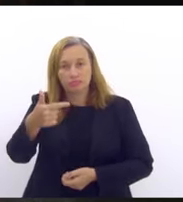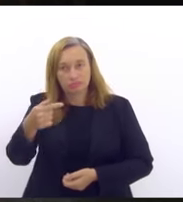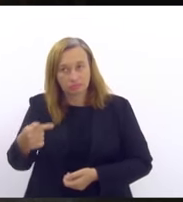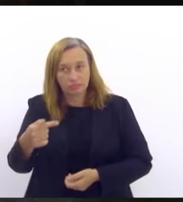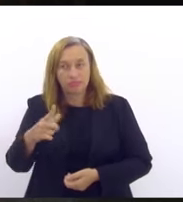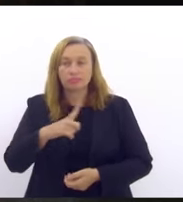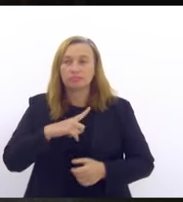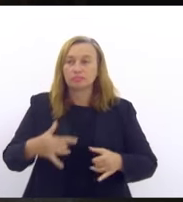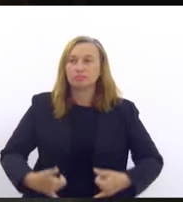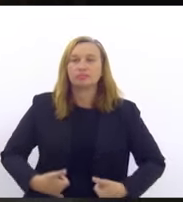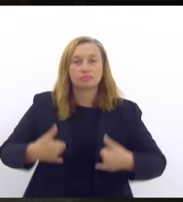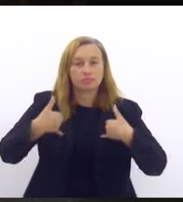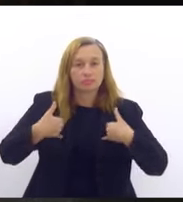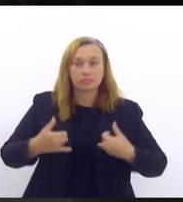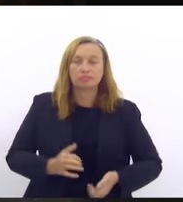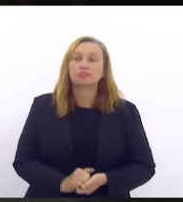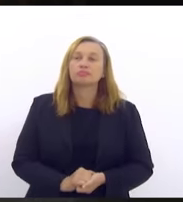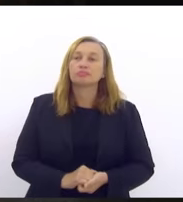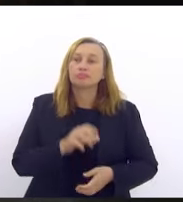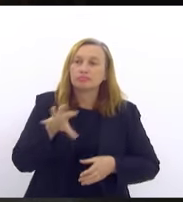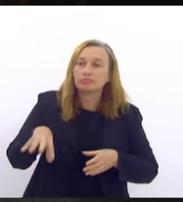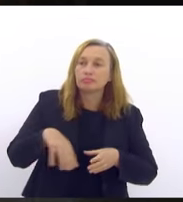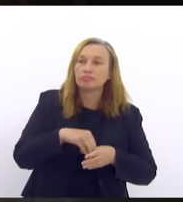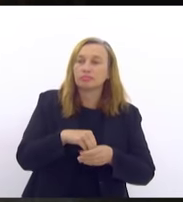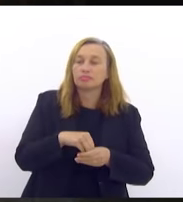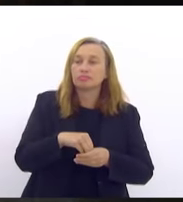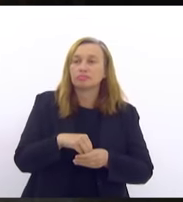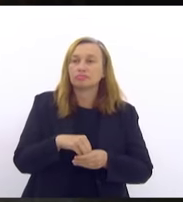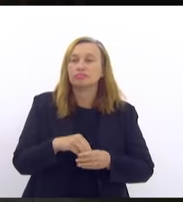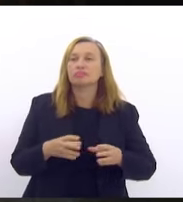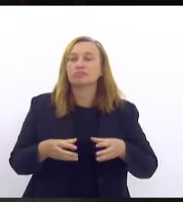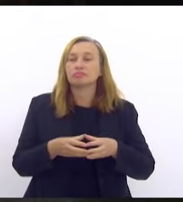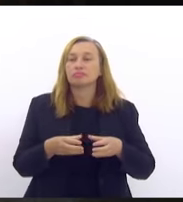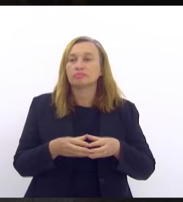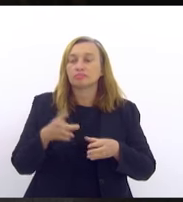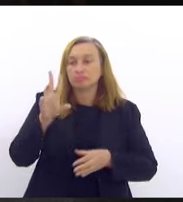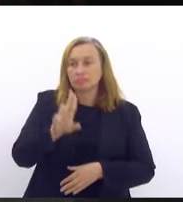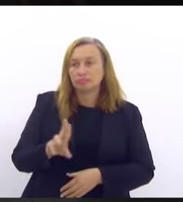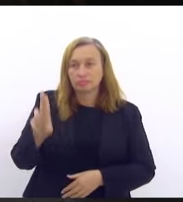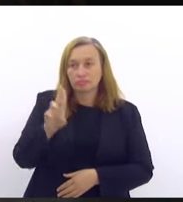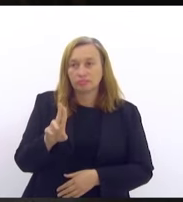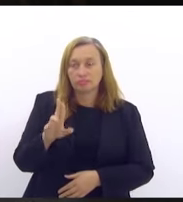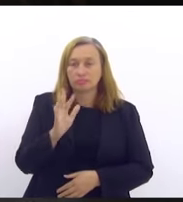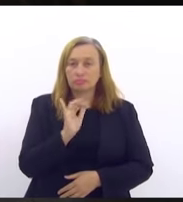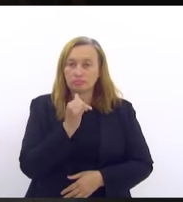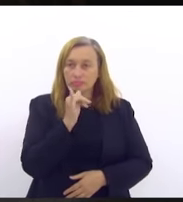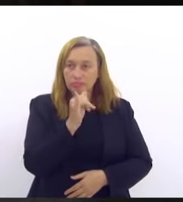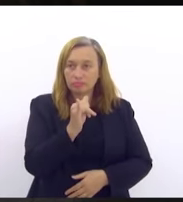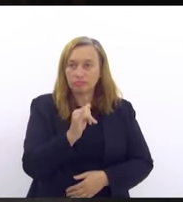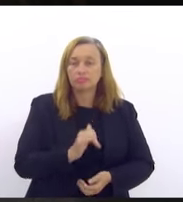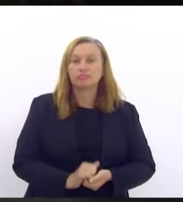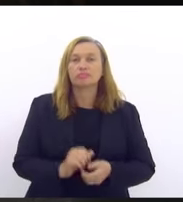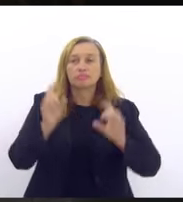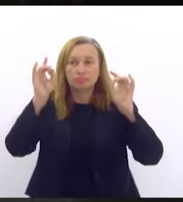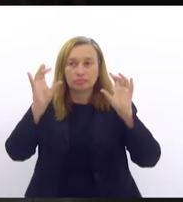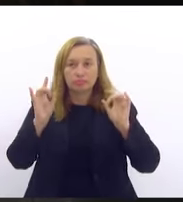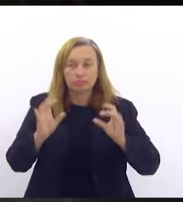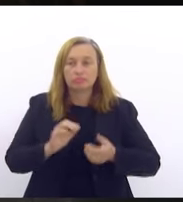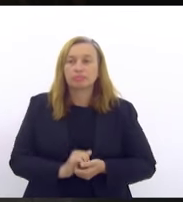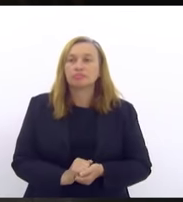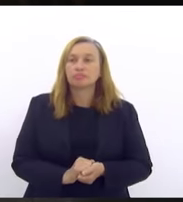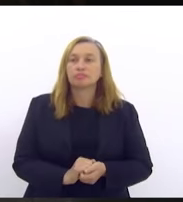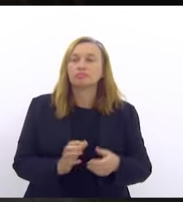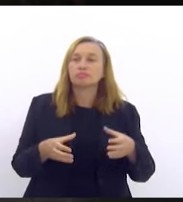honra de integrar os quadros docentes da Universidade Federal Fluminense especialmente no seu departamento